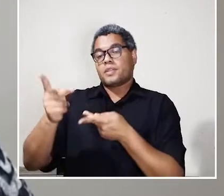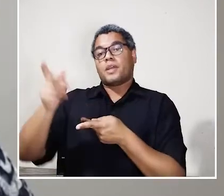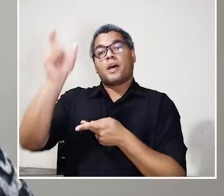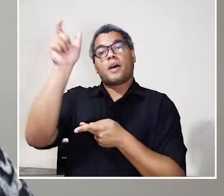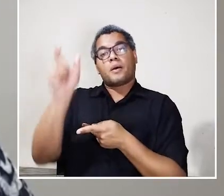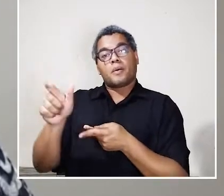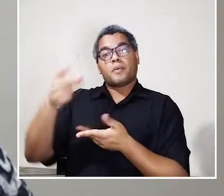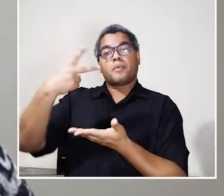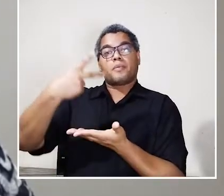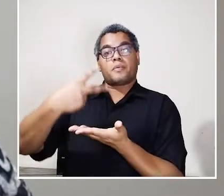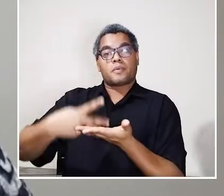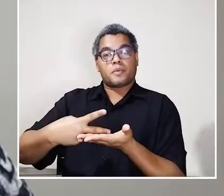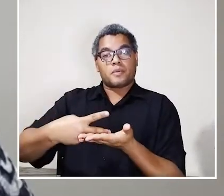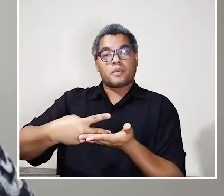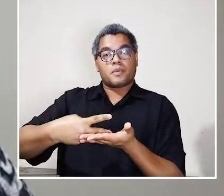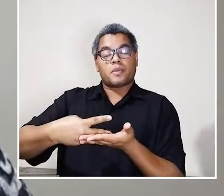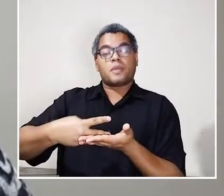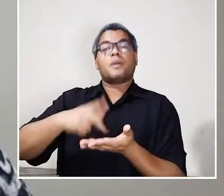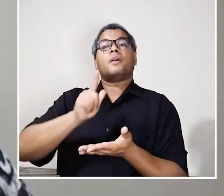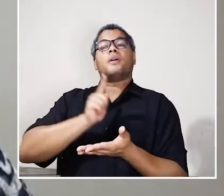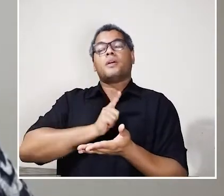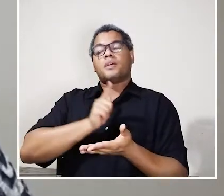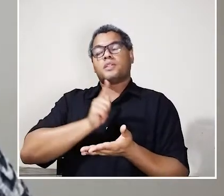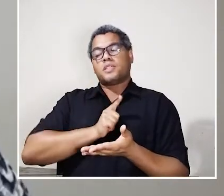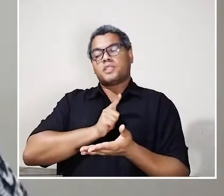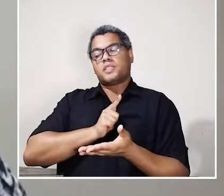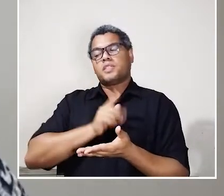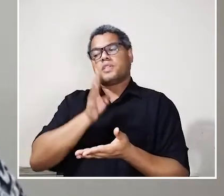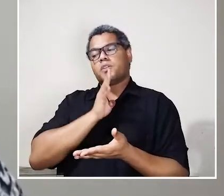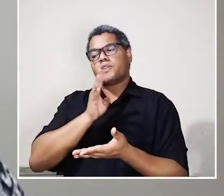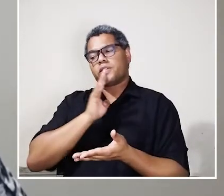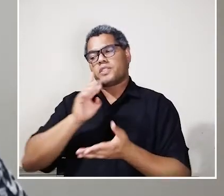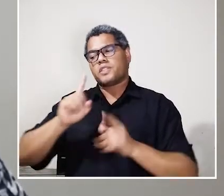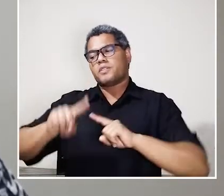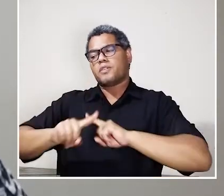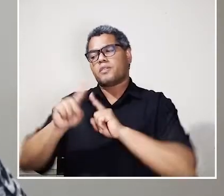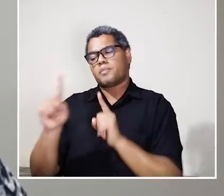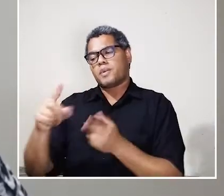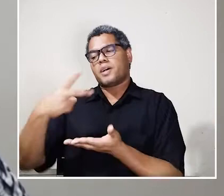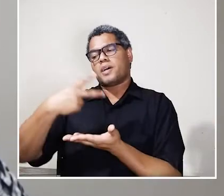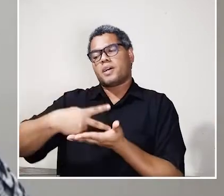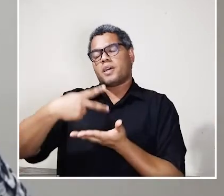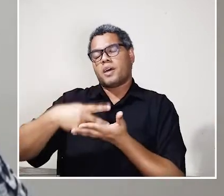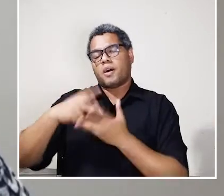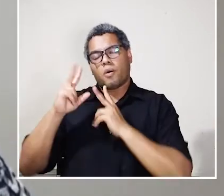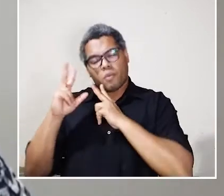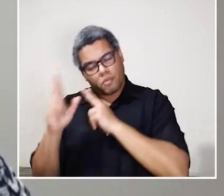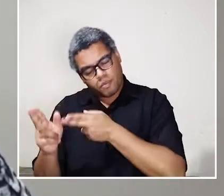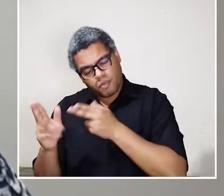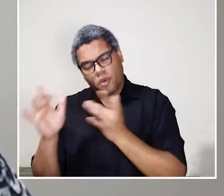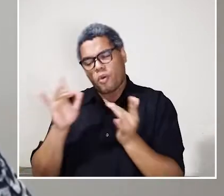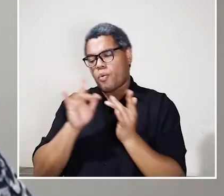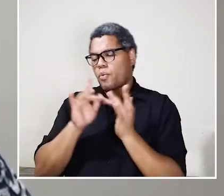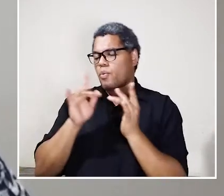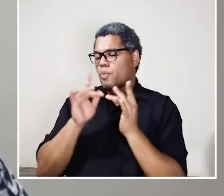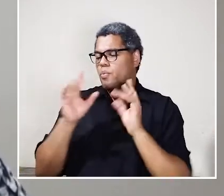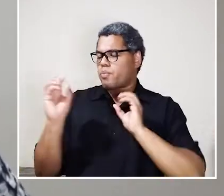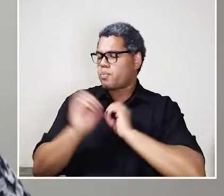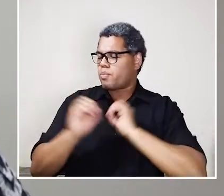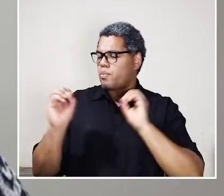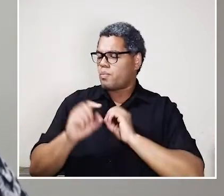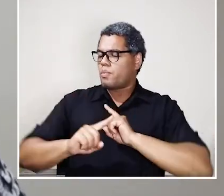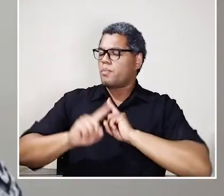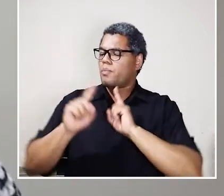determinado paciente. Eu tinha passado por aquele leito antes, mas o paciente estava dormindo. Eu não tinha tido qualquer contato com